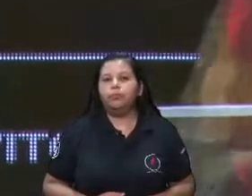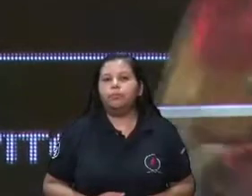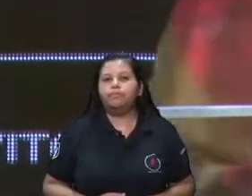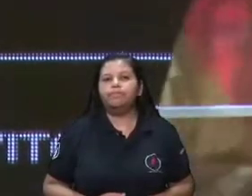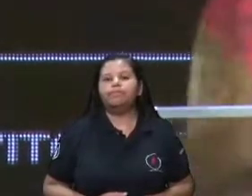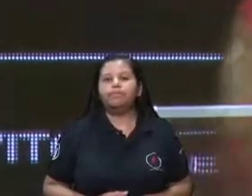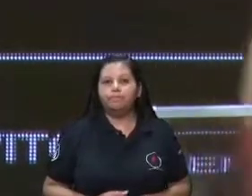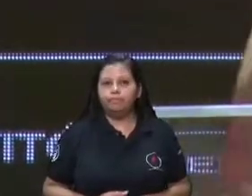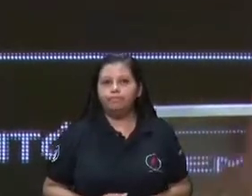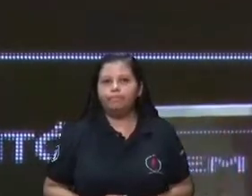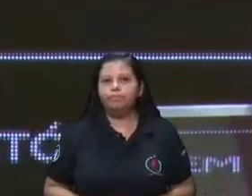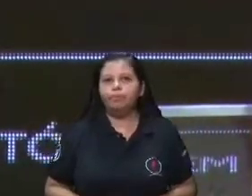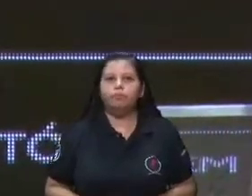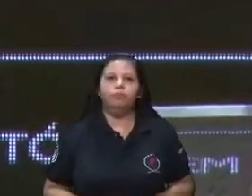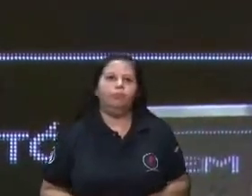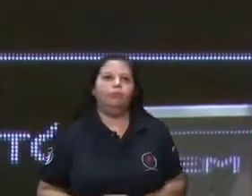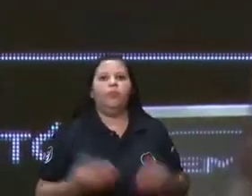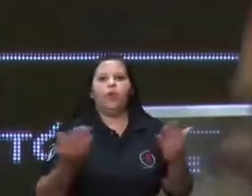Gade.